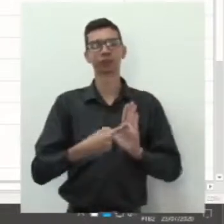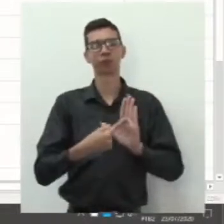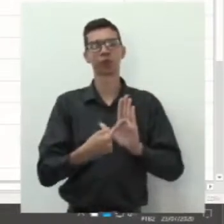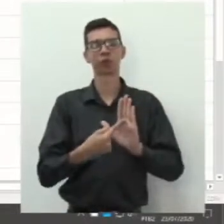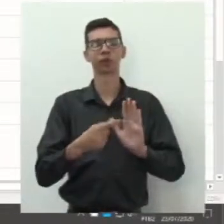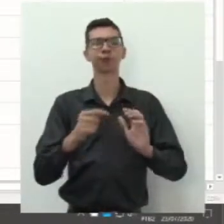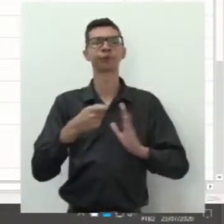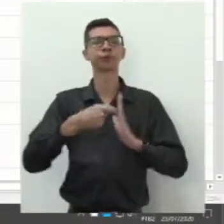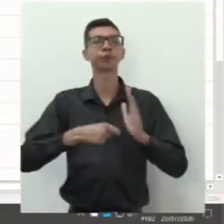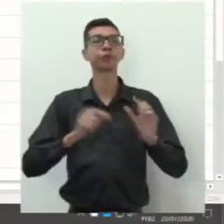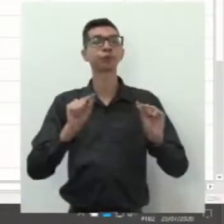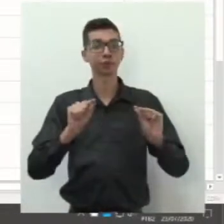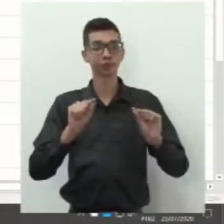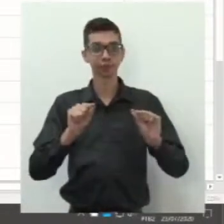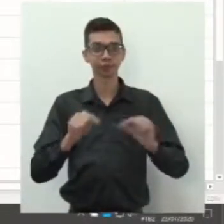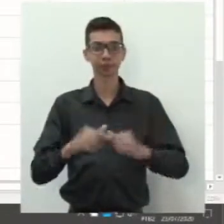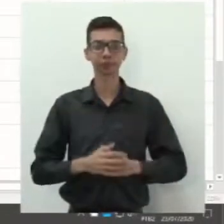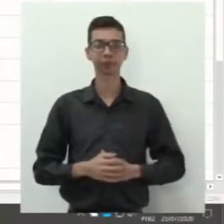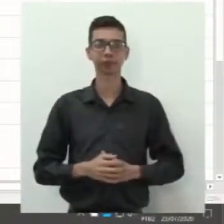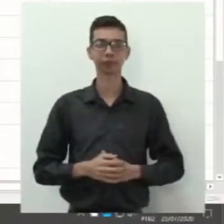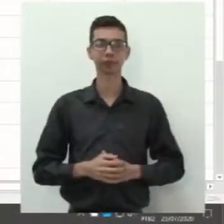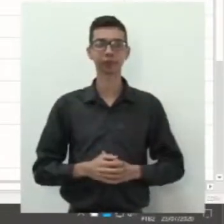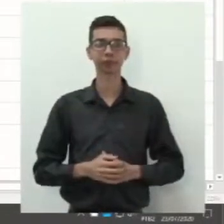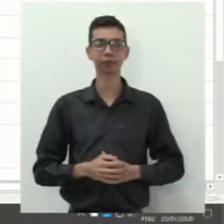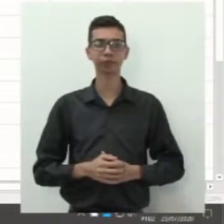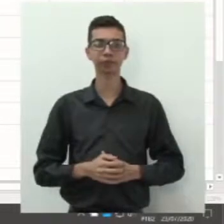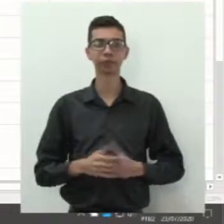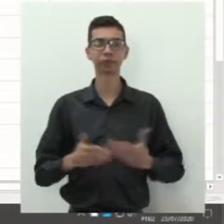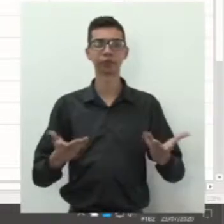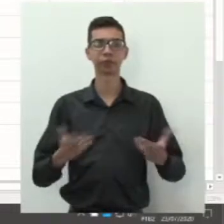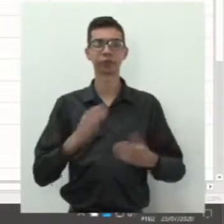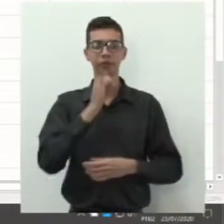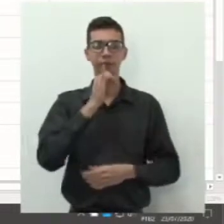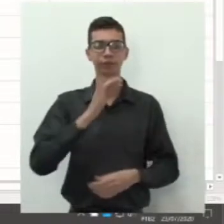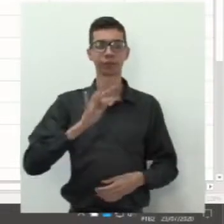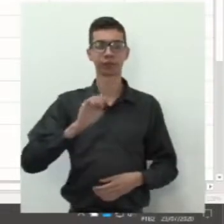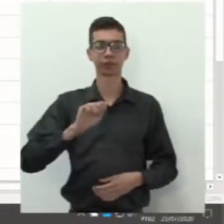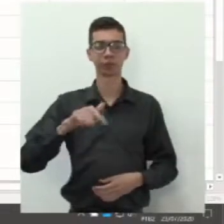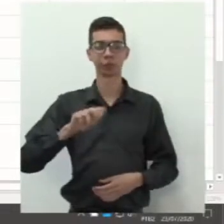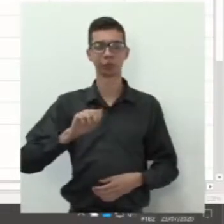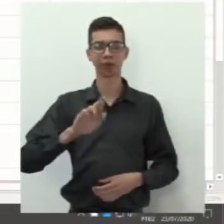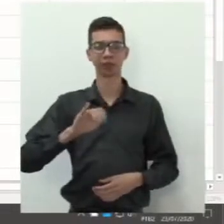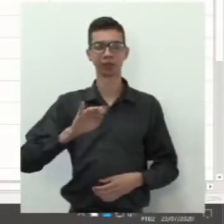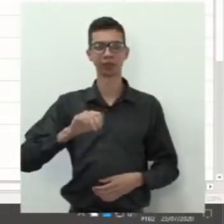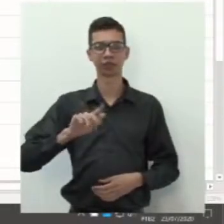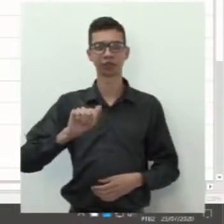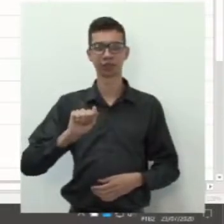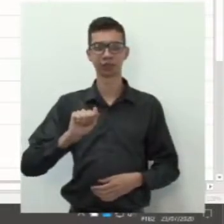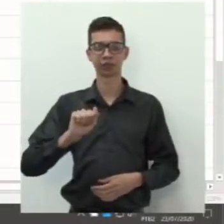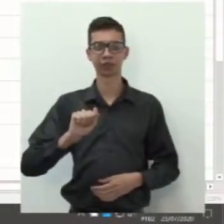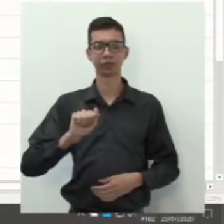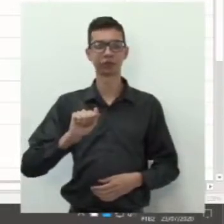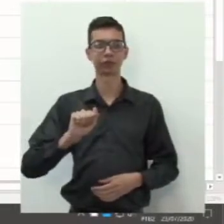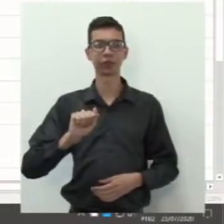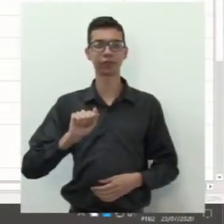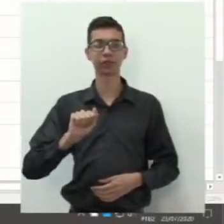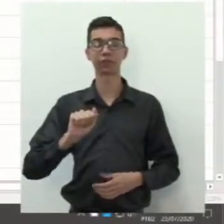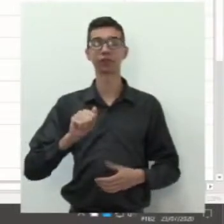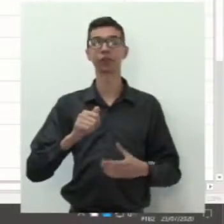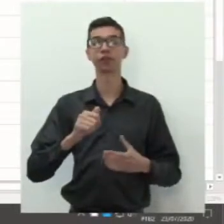caso, ó, tá cortado Taquaritinga, mas está escrito aqui, ó. Quando eu clico, aparece, tá? O que eu posso